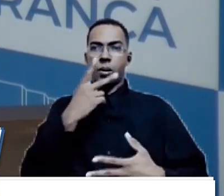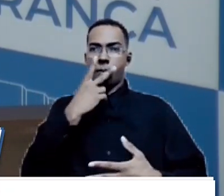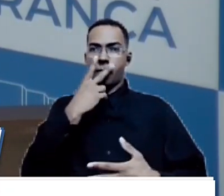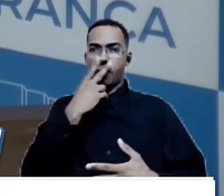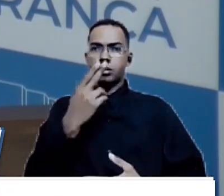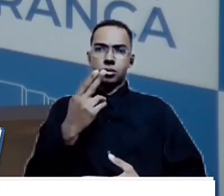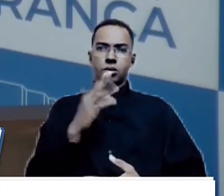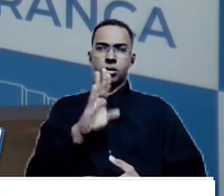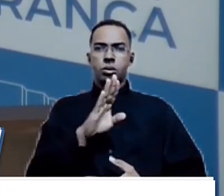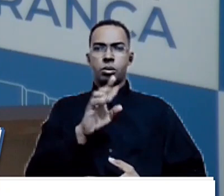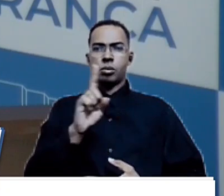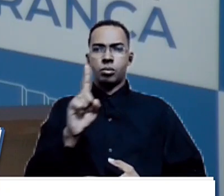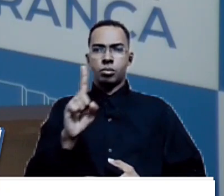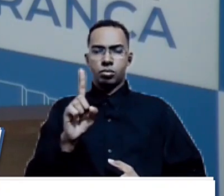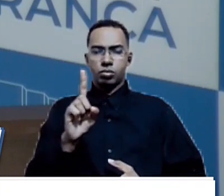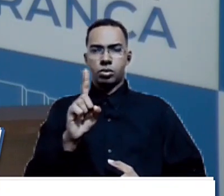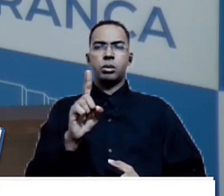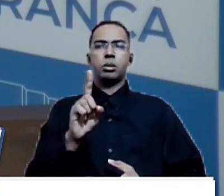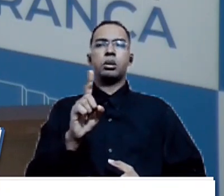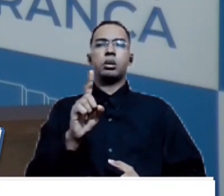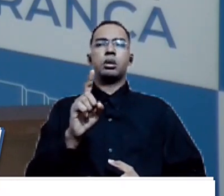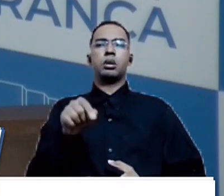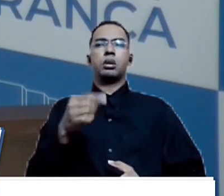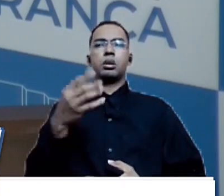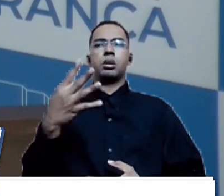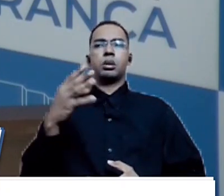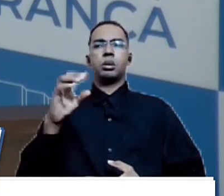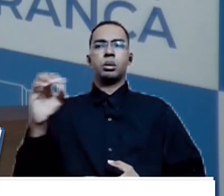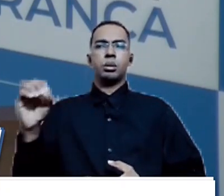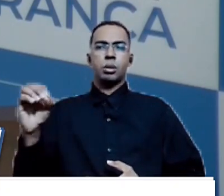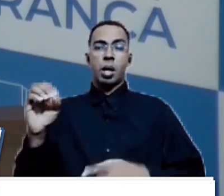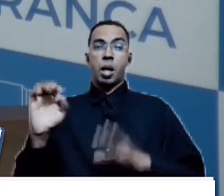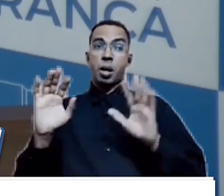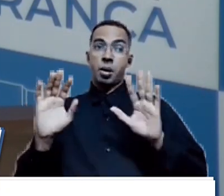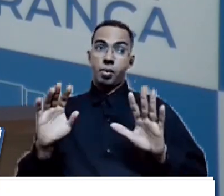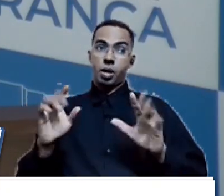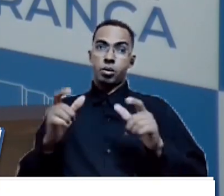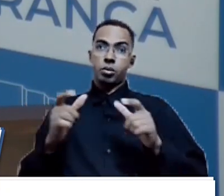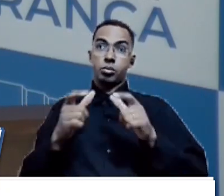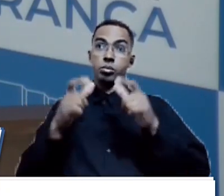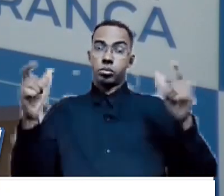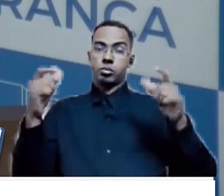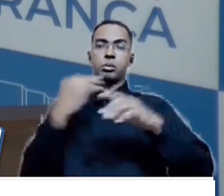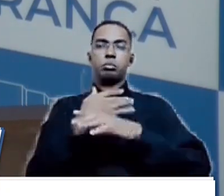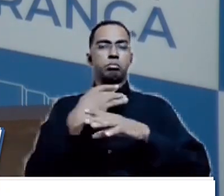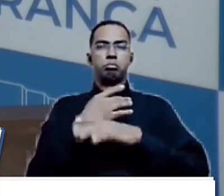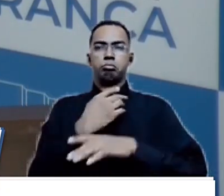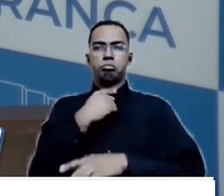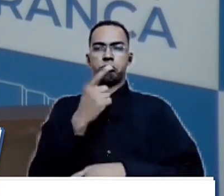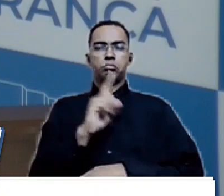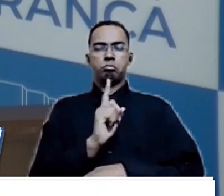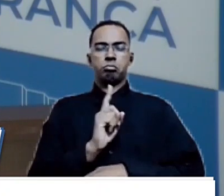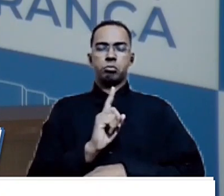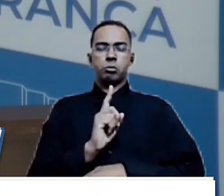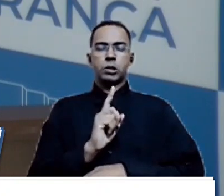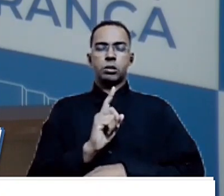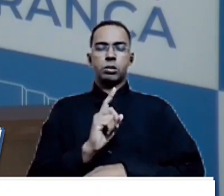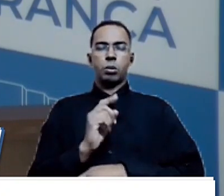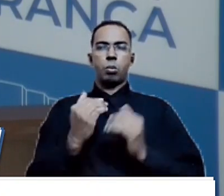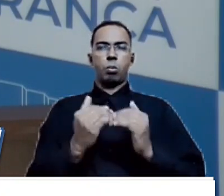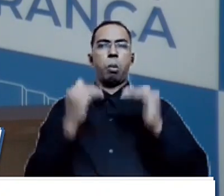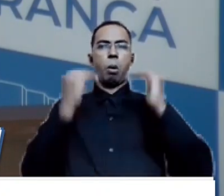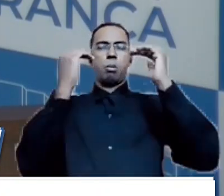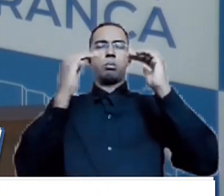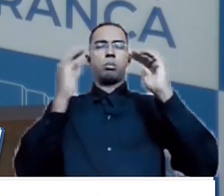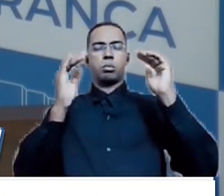e 400 mas pelo pote pelo tamanho da cidade não é tanto assim por isso que